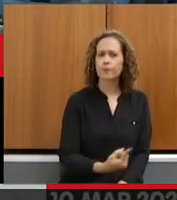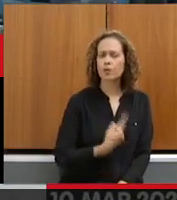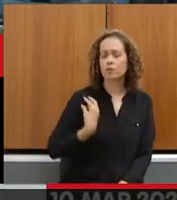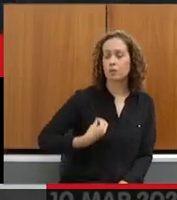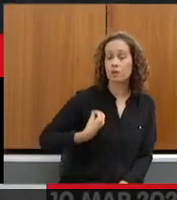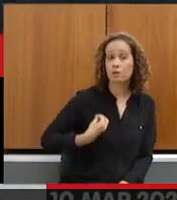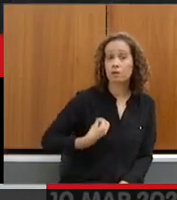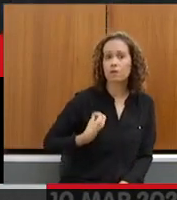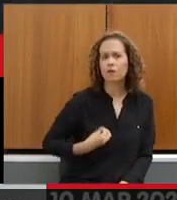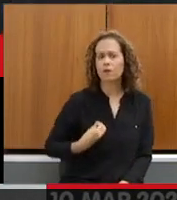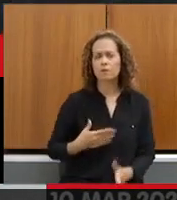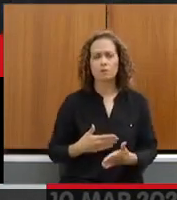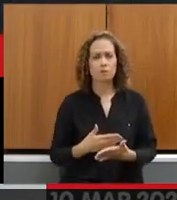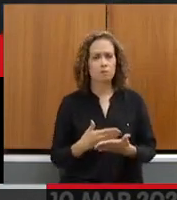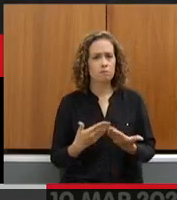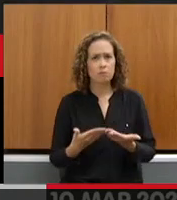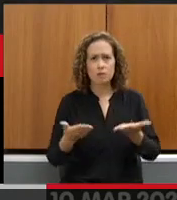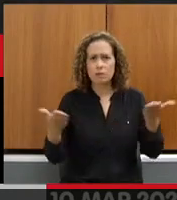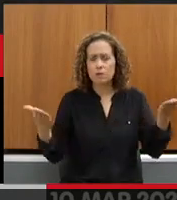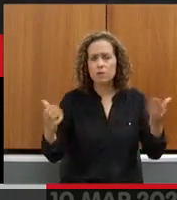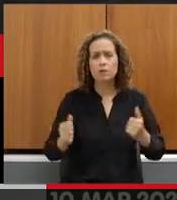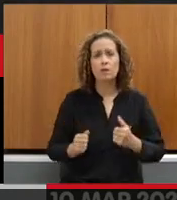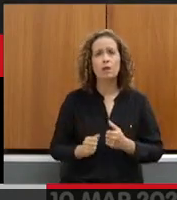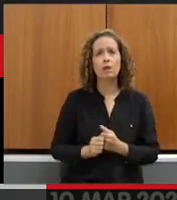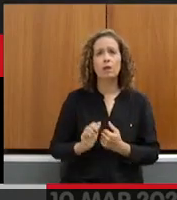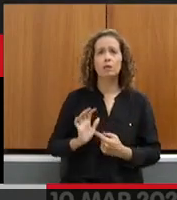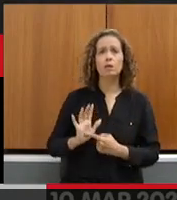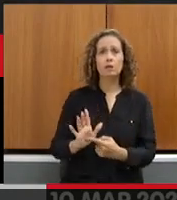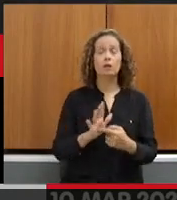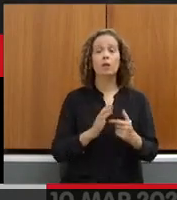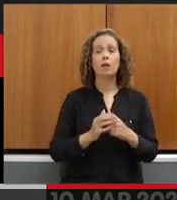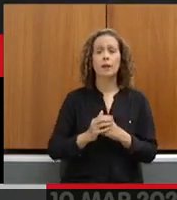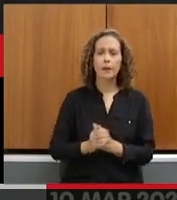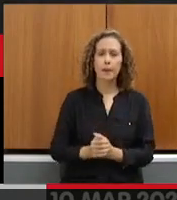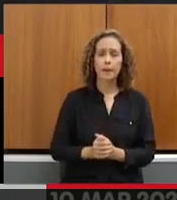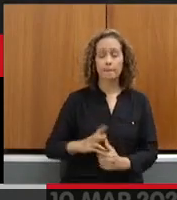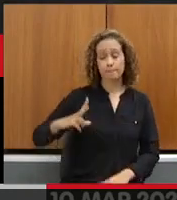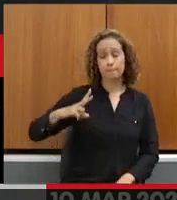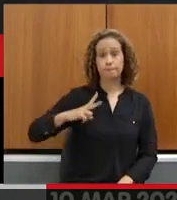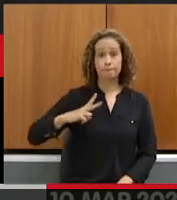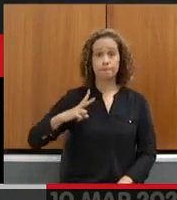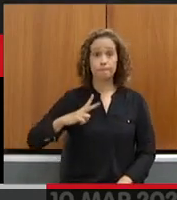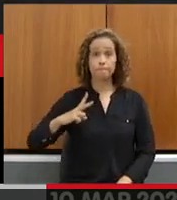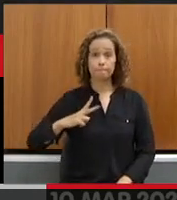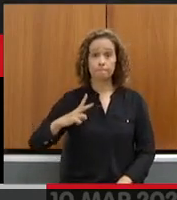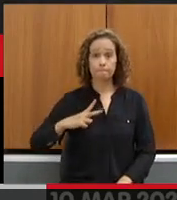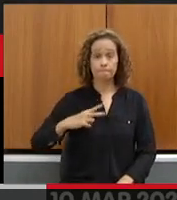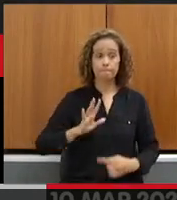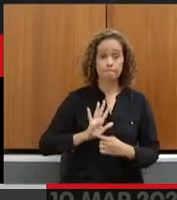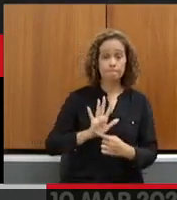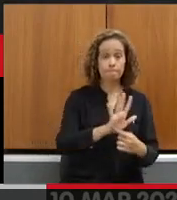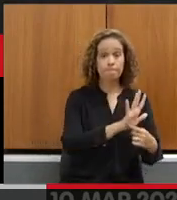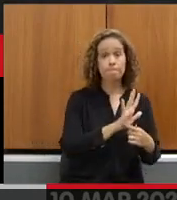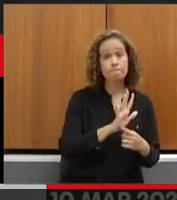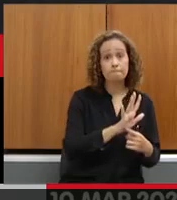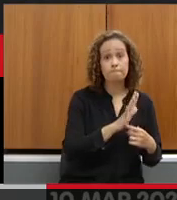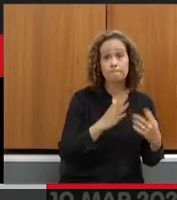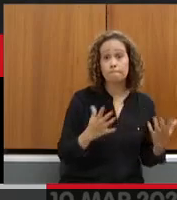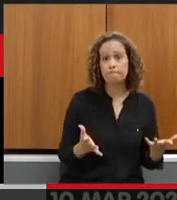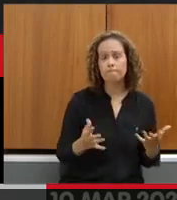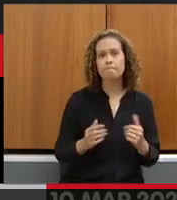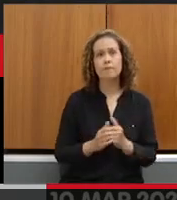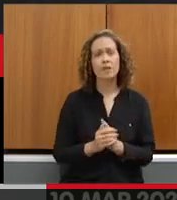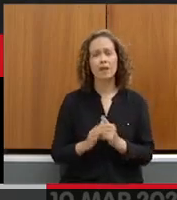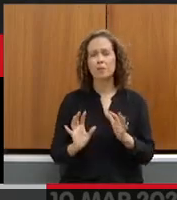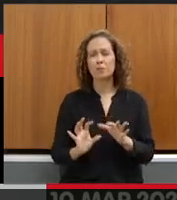vivemos na vida pública a linha que separa o público do privado é muito tendo e eu fiz questão de entrar na rede social do senhor para